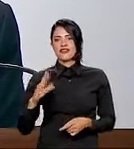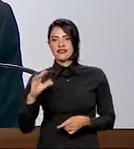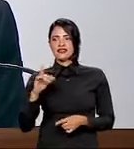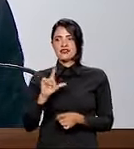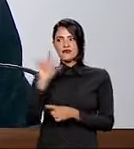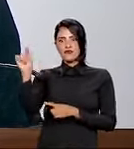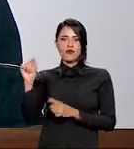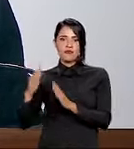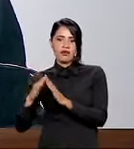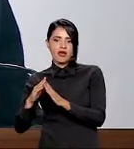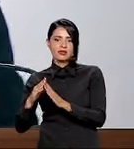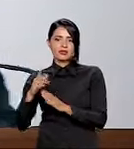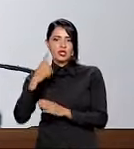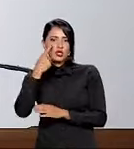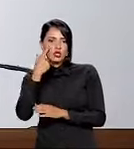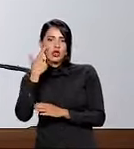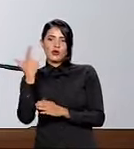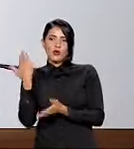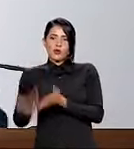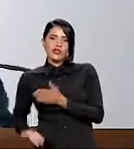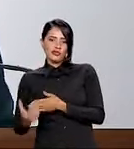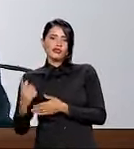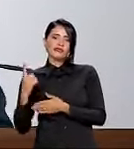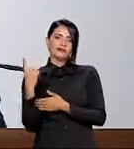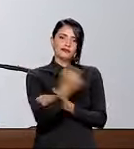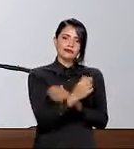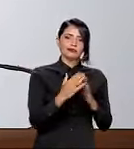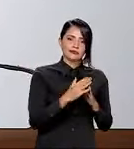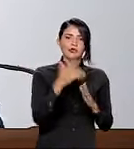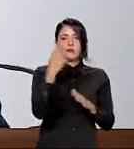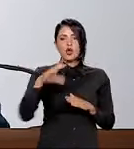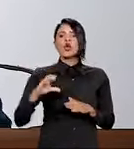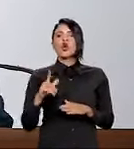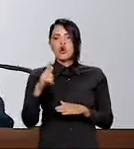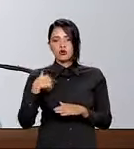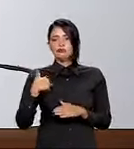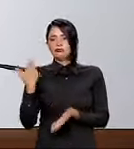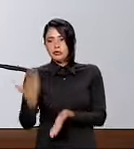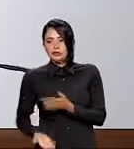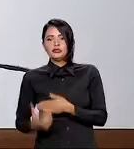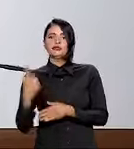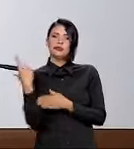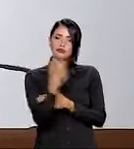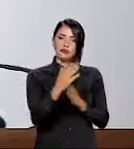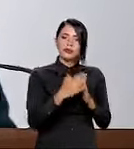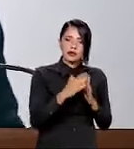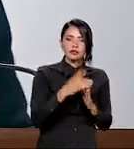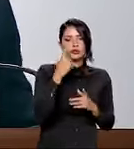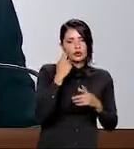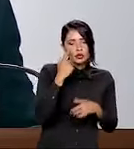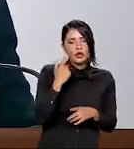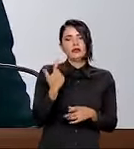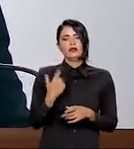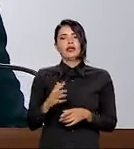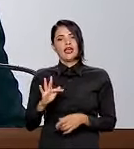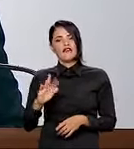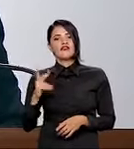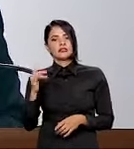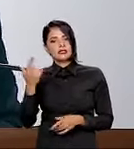casa quietinho chorar minhas mágoas. Depois eu perdi do Collor, fui chorar minhas mágoas. Depois eu perdi outra vez do Fernando Henrique